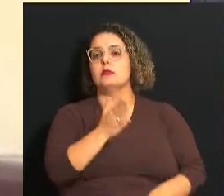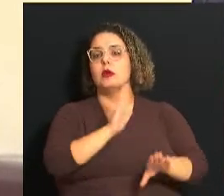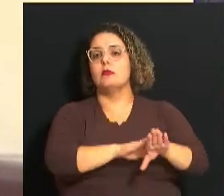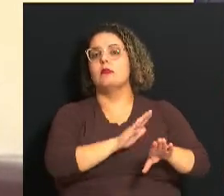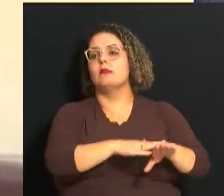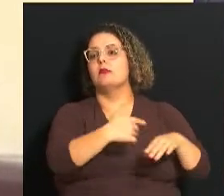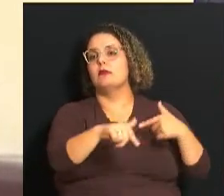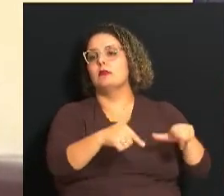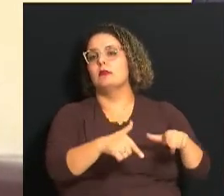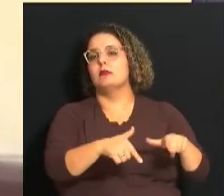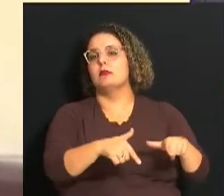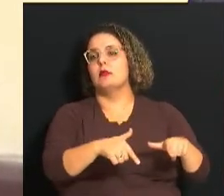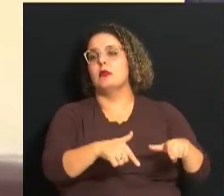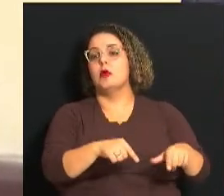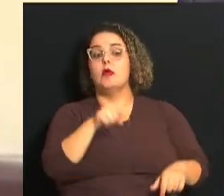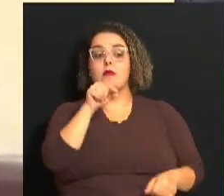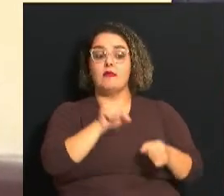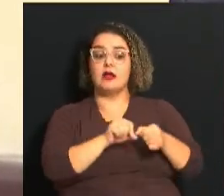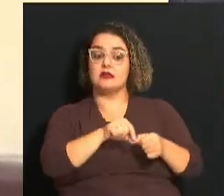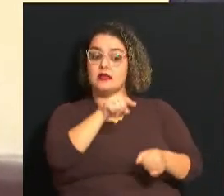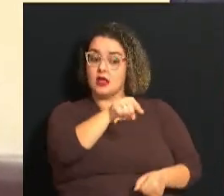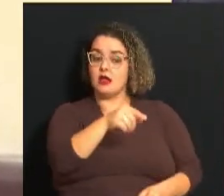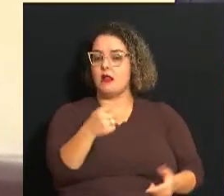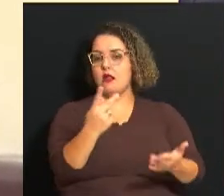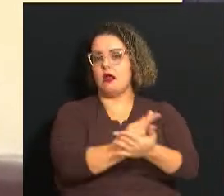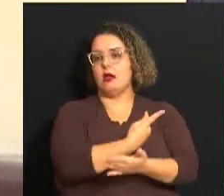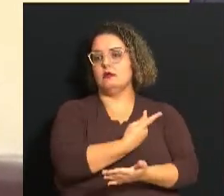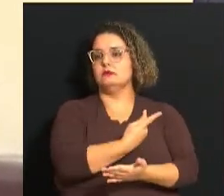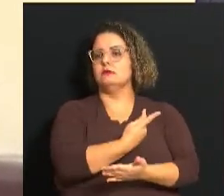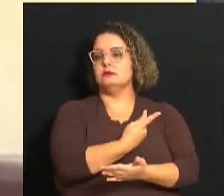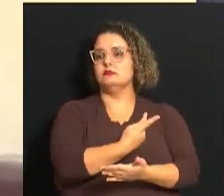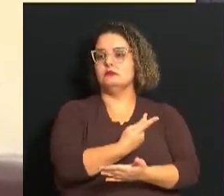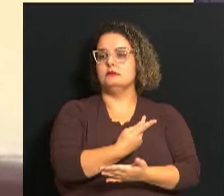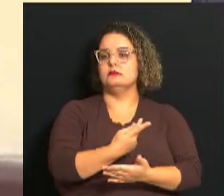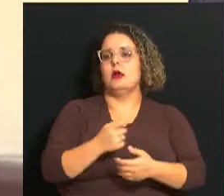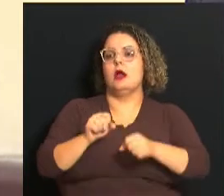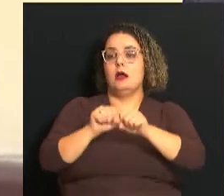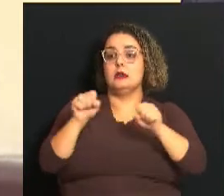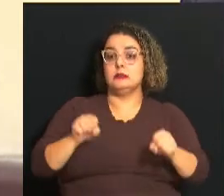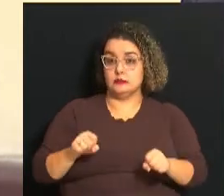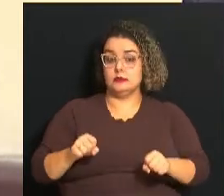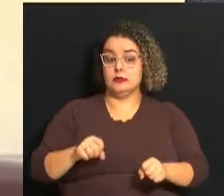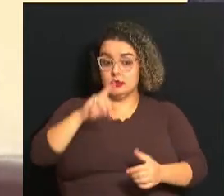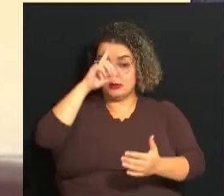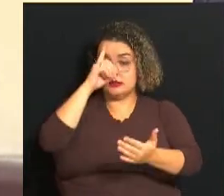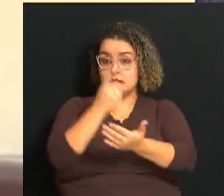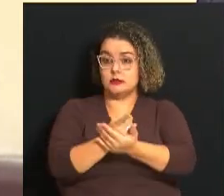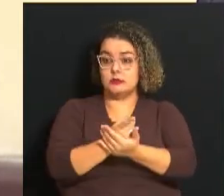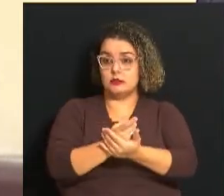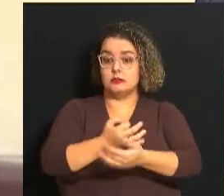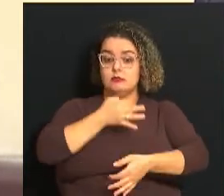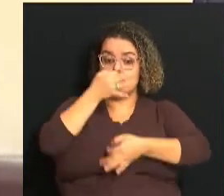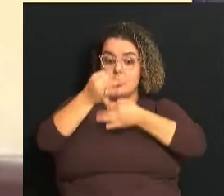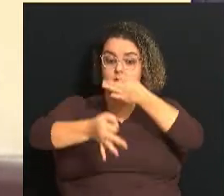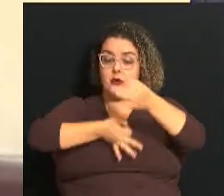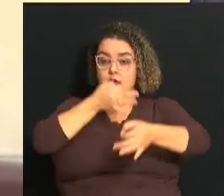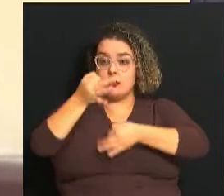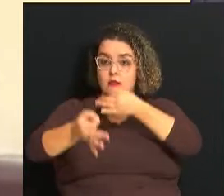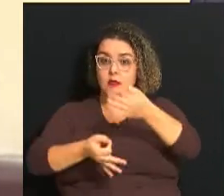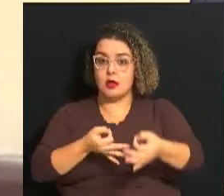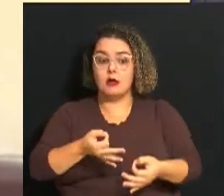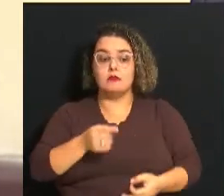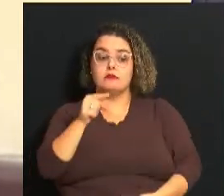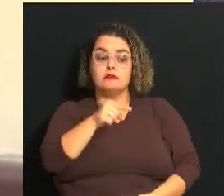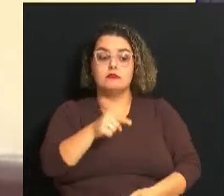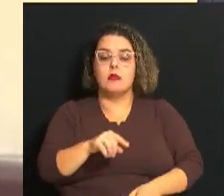ou induzir o trabalhador a erro contestar sistematicamente as decisões e criticar o modo como trabalho é